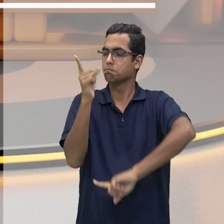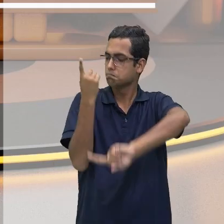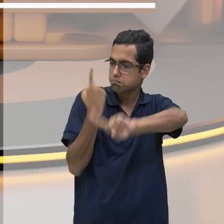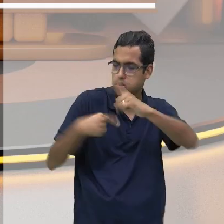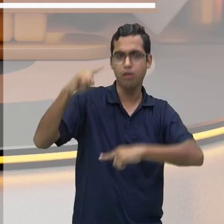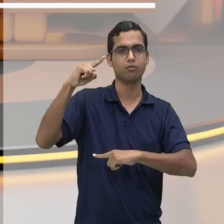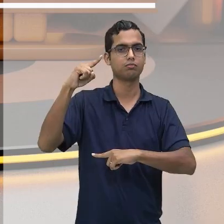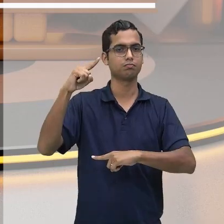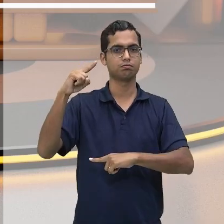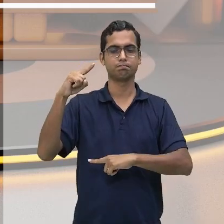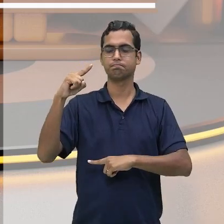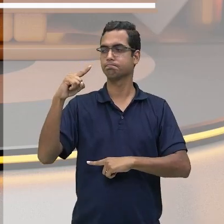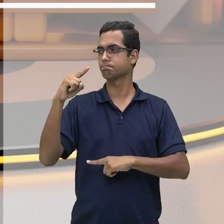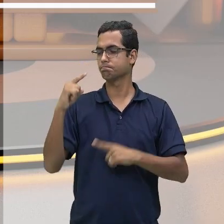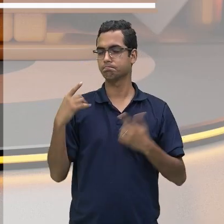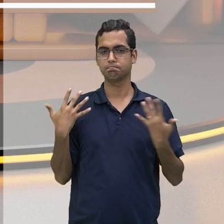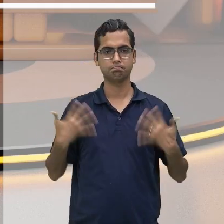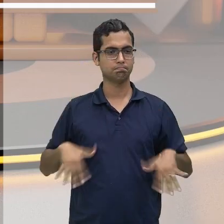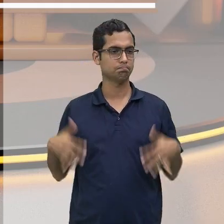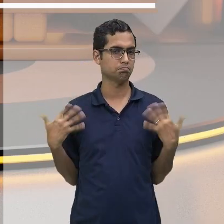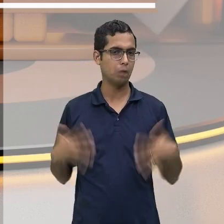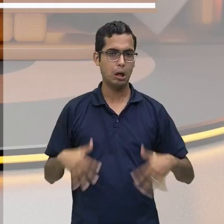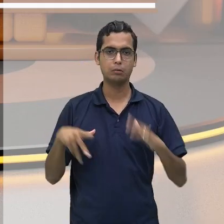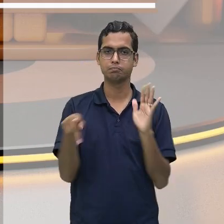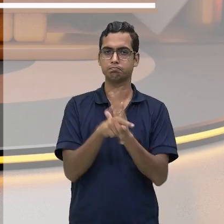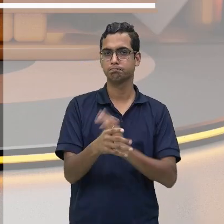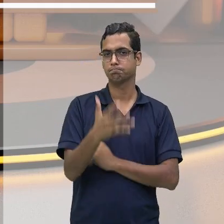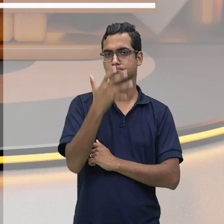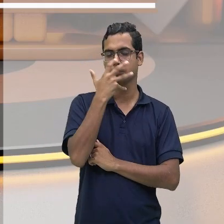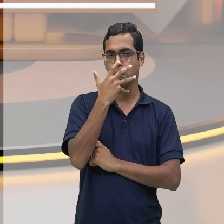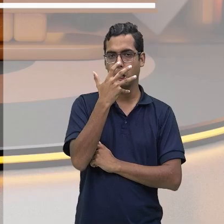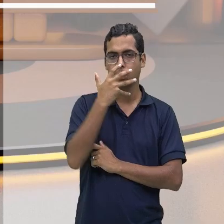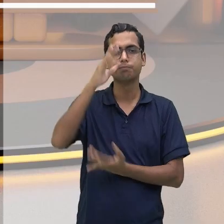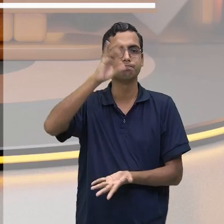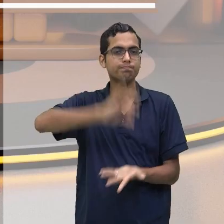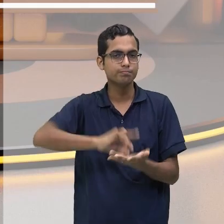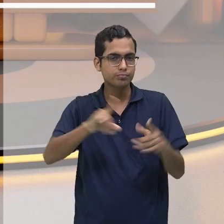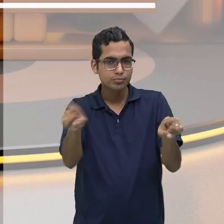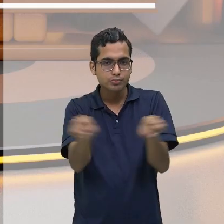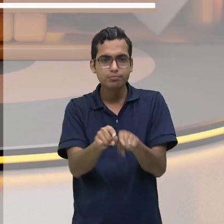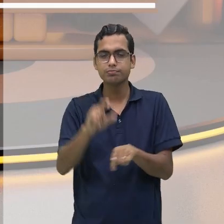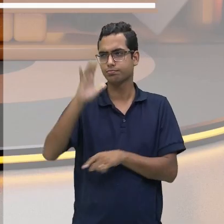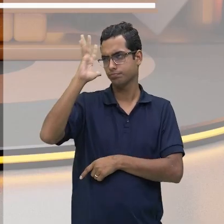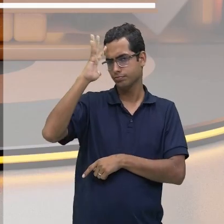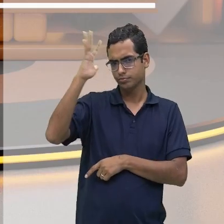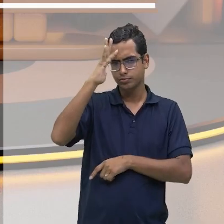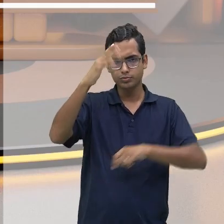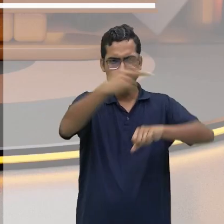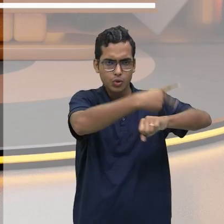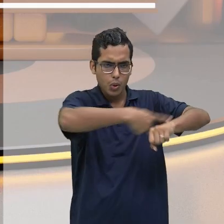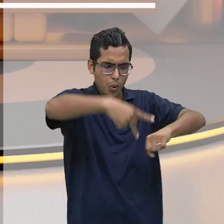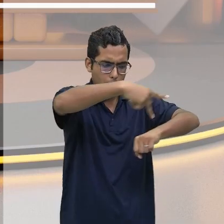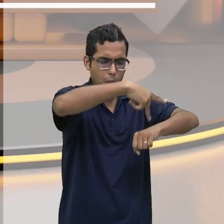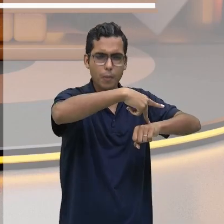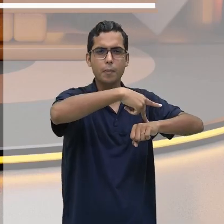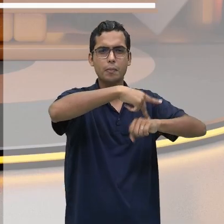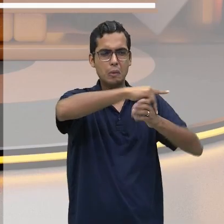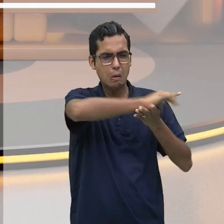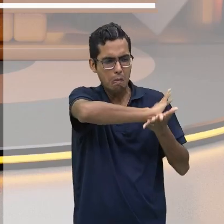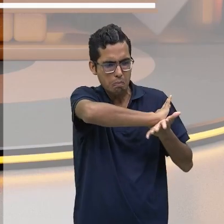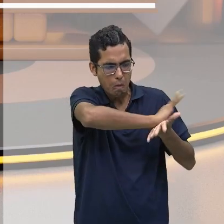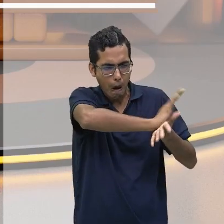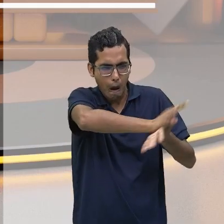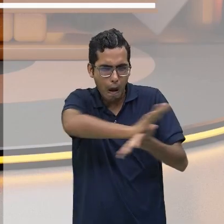forma absurdamente inacreditável, tá? Imaginem, um país totalmente